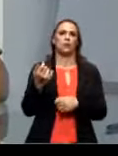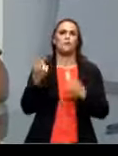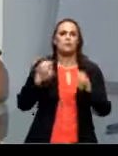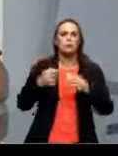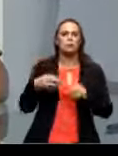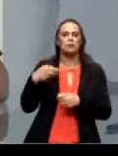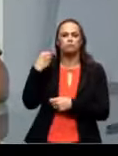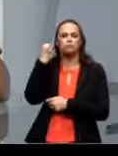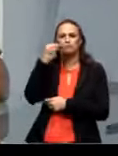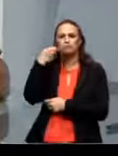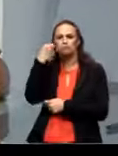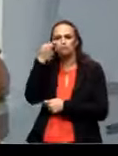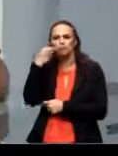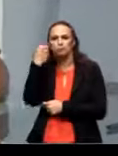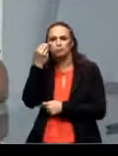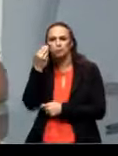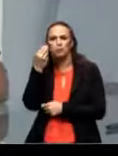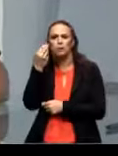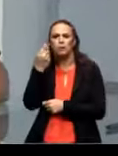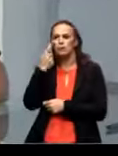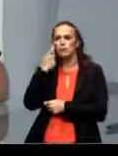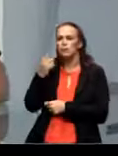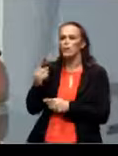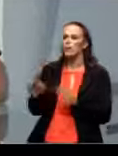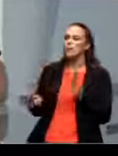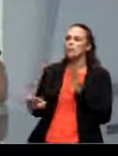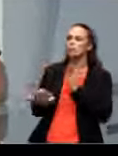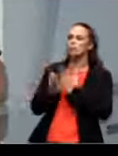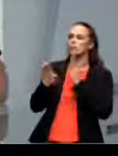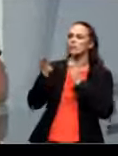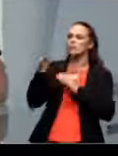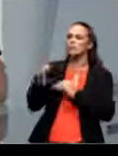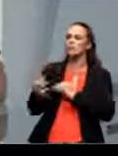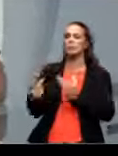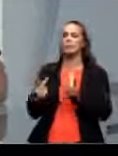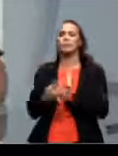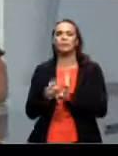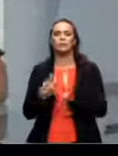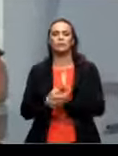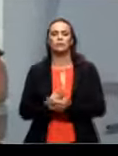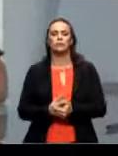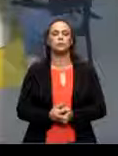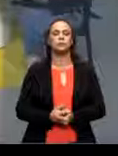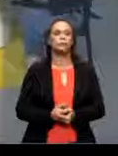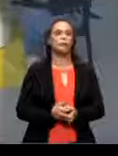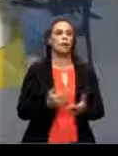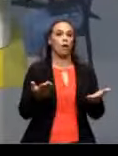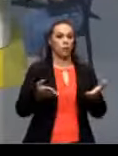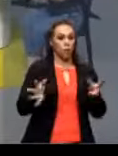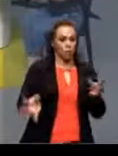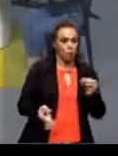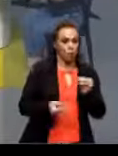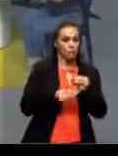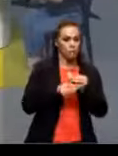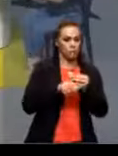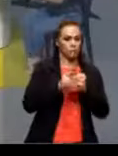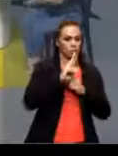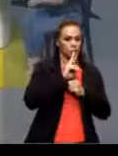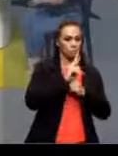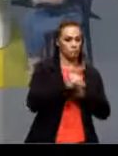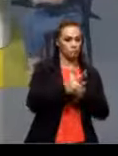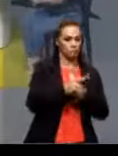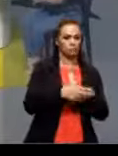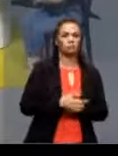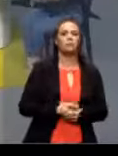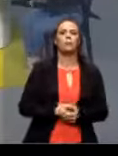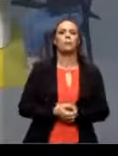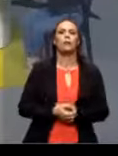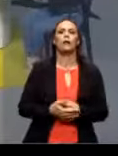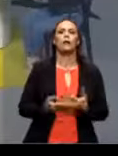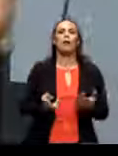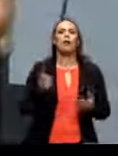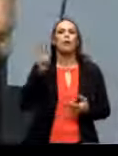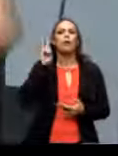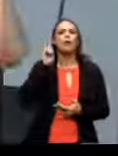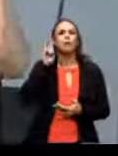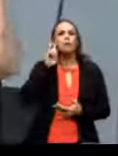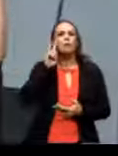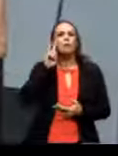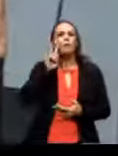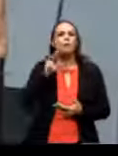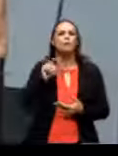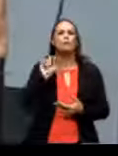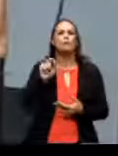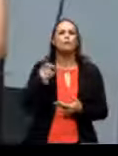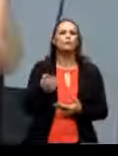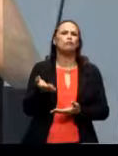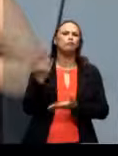essas evidências para formular as teorias. Posso comentar? Claro. Claro. A gente lembrando da história, da ciência, a gente vai lá nos